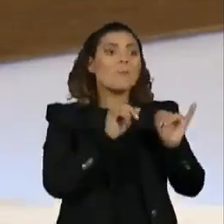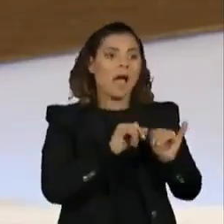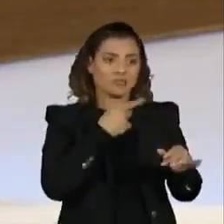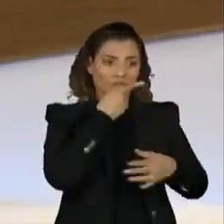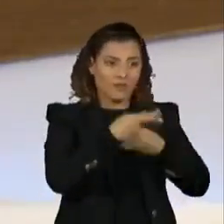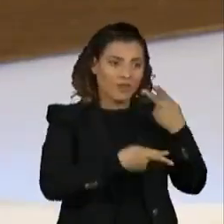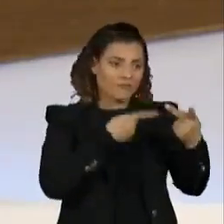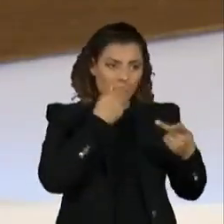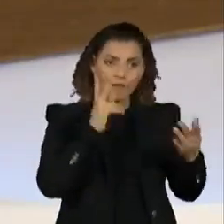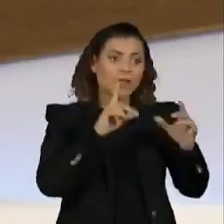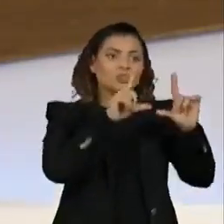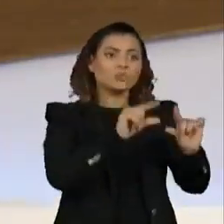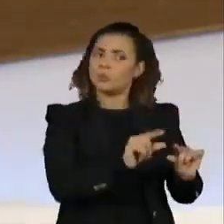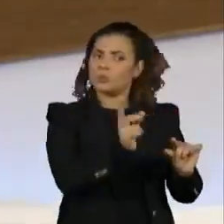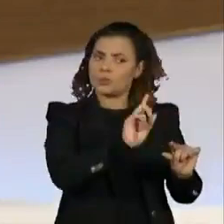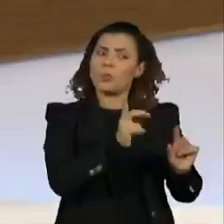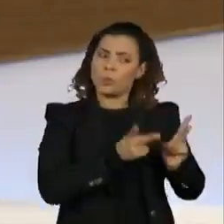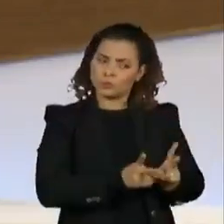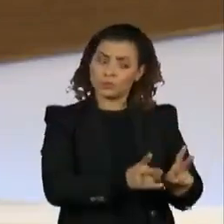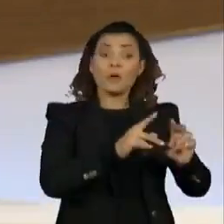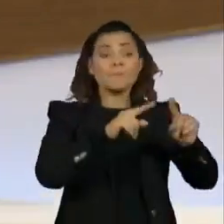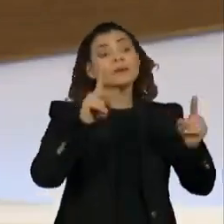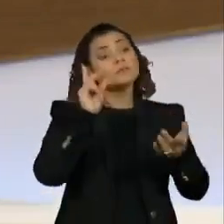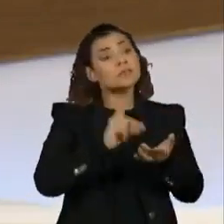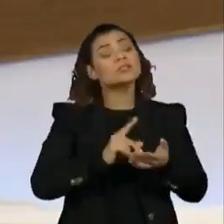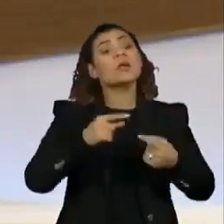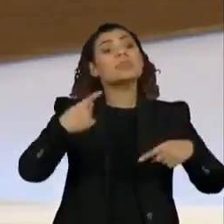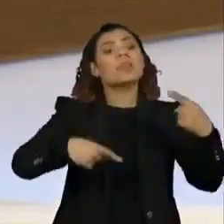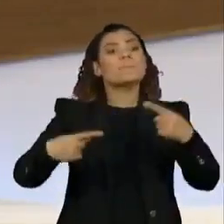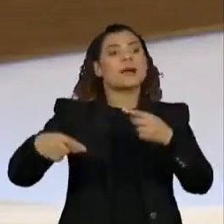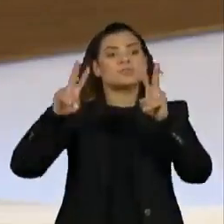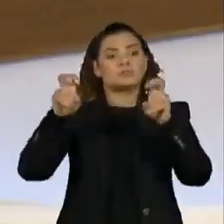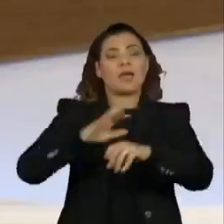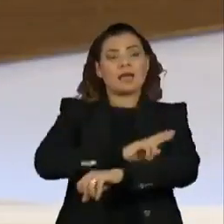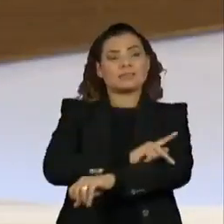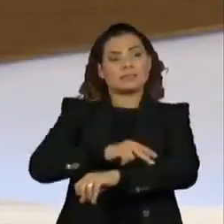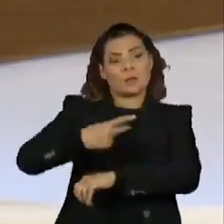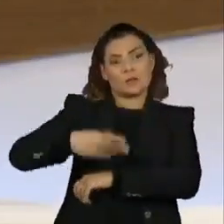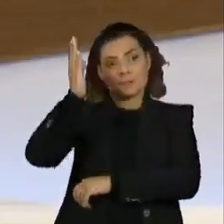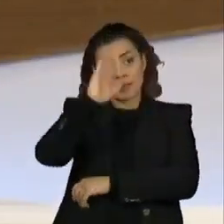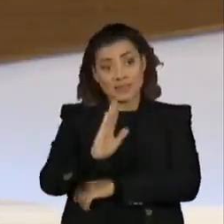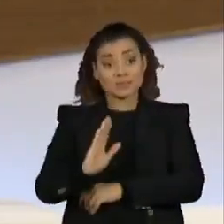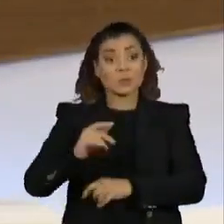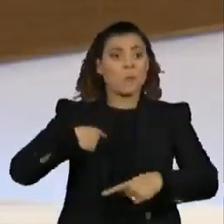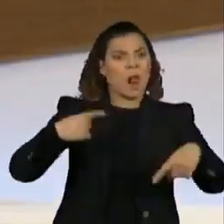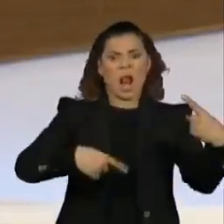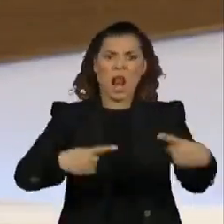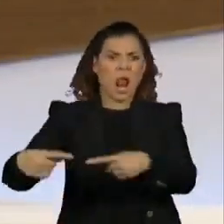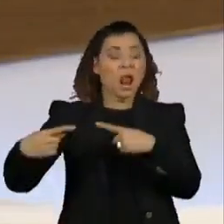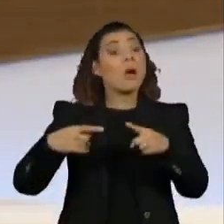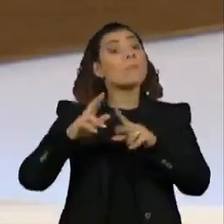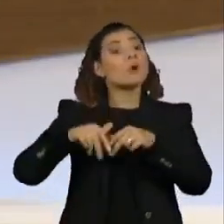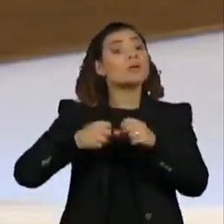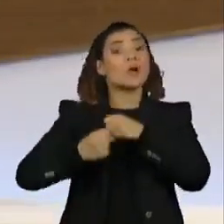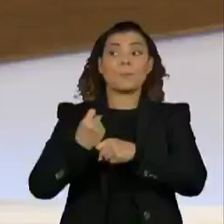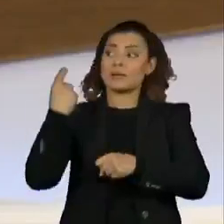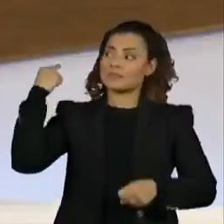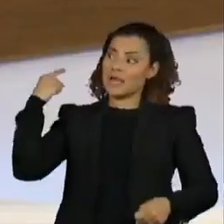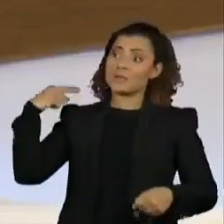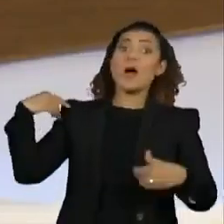mas acontece que o debate racial brasileiro deu uma boa aquecida, principalmente a partir do ano passado, né, com a onda de